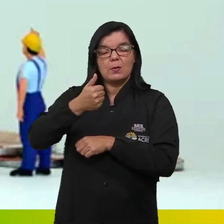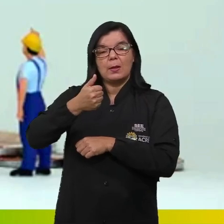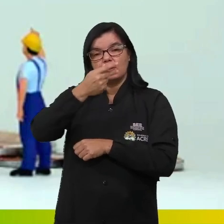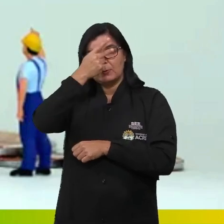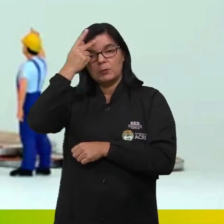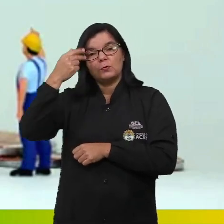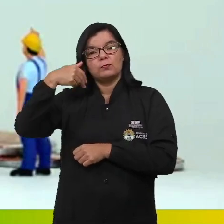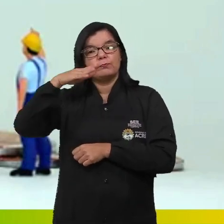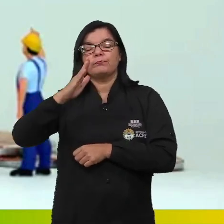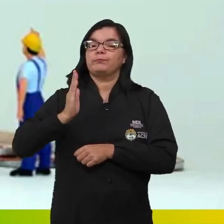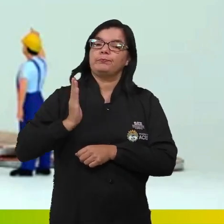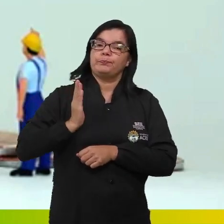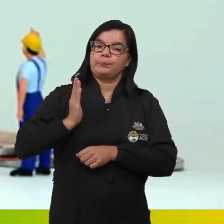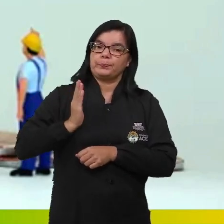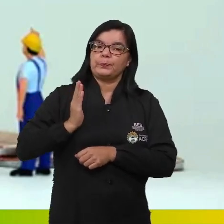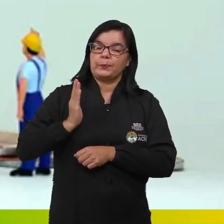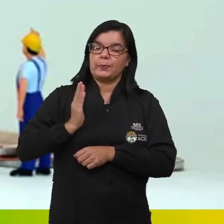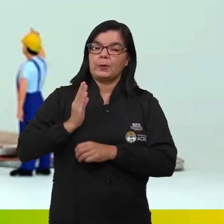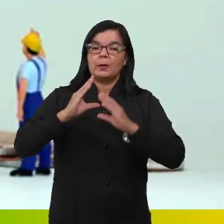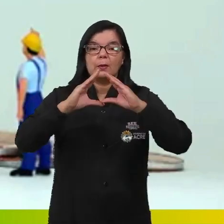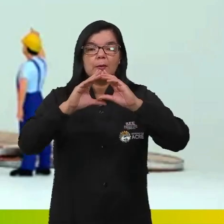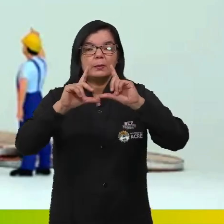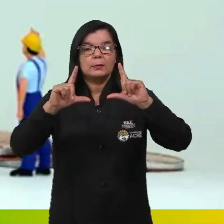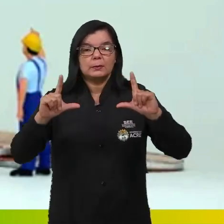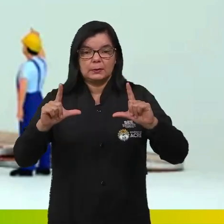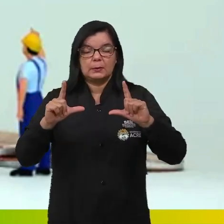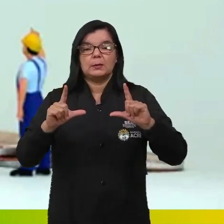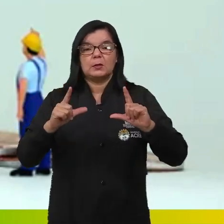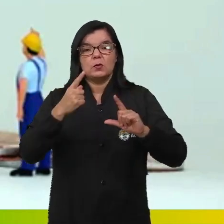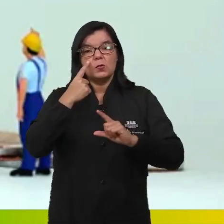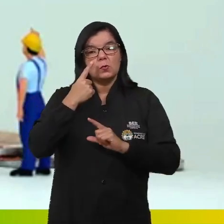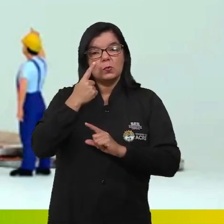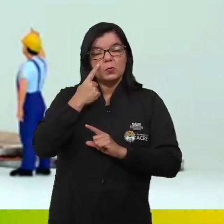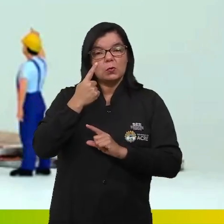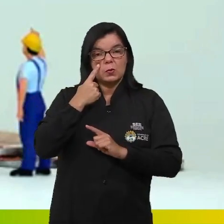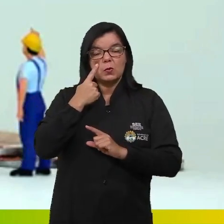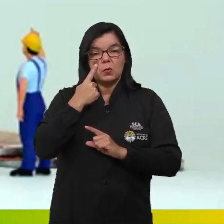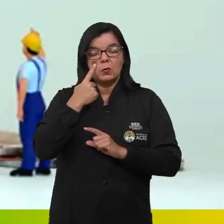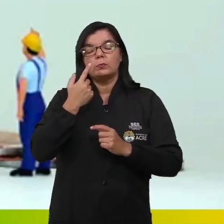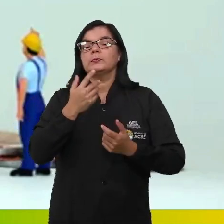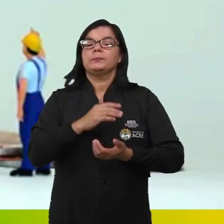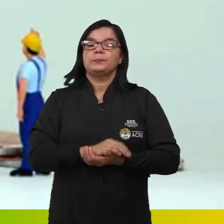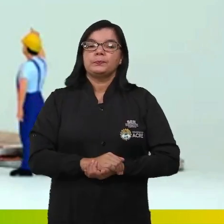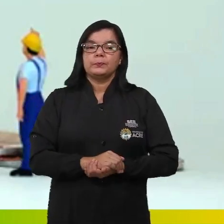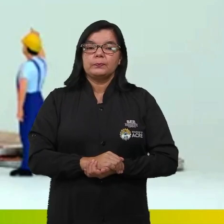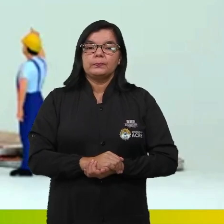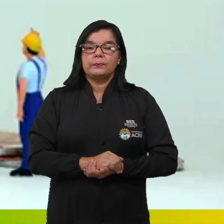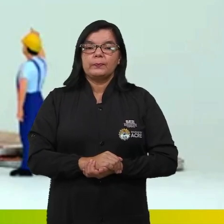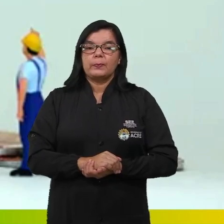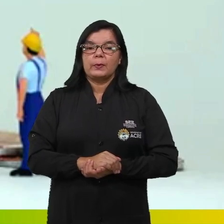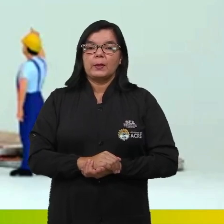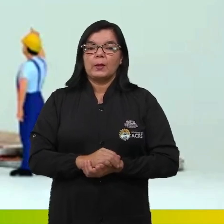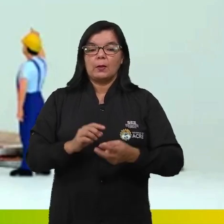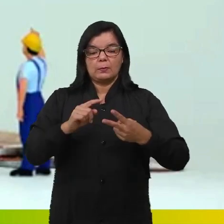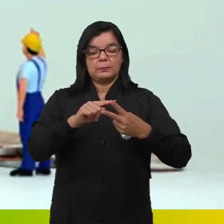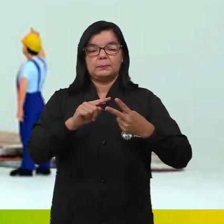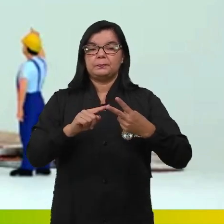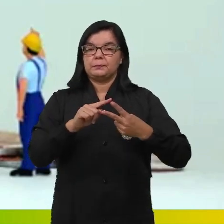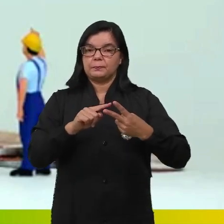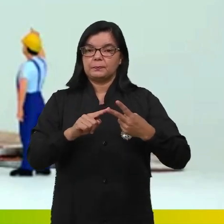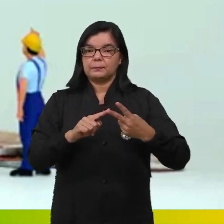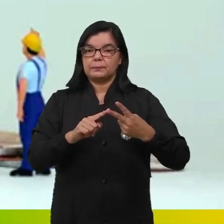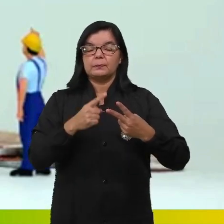rica. A imagem é bem clara quando a gente observa ela, de certa forma, por dois